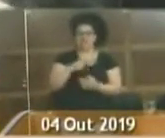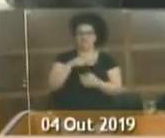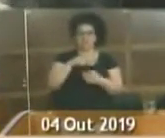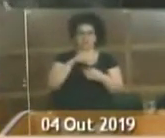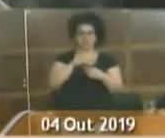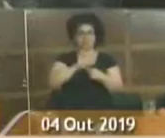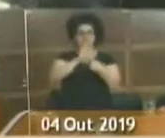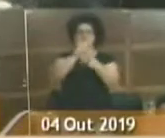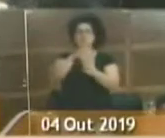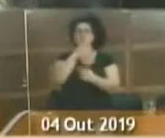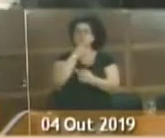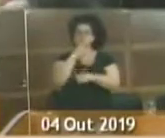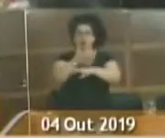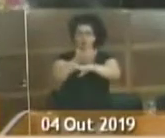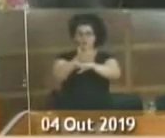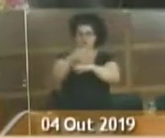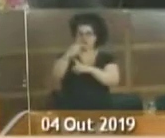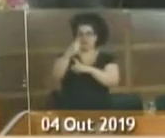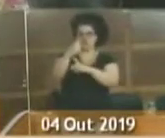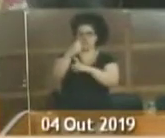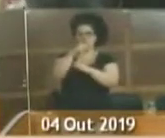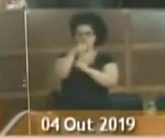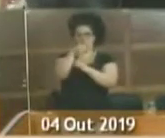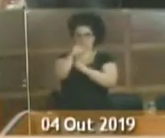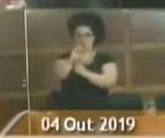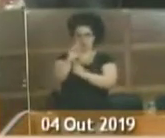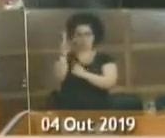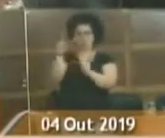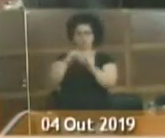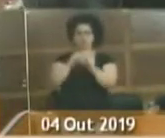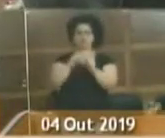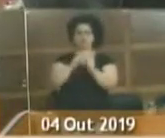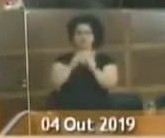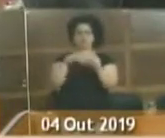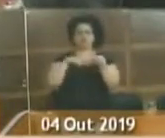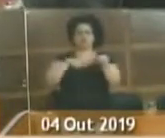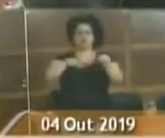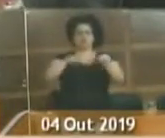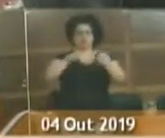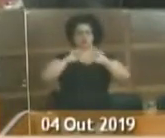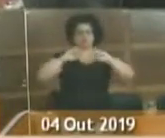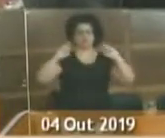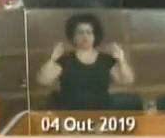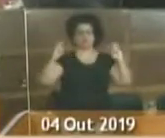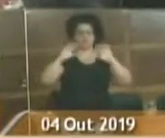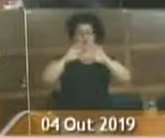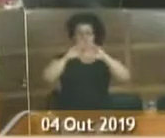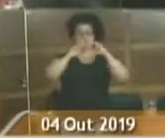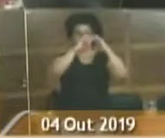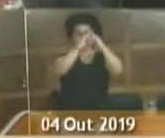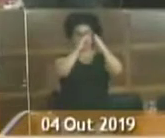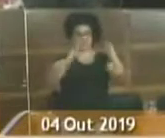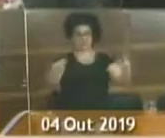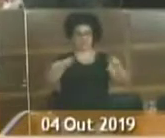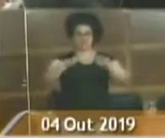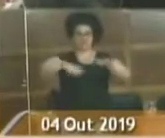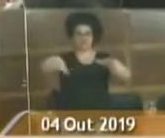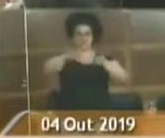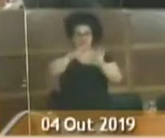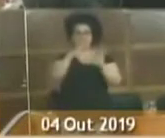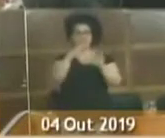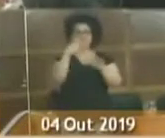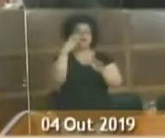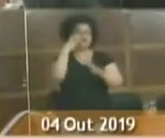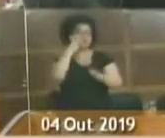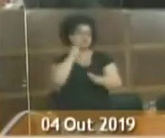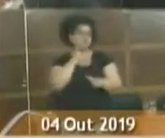mesmo momento, simultaneamente, com uma feira de adoção ali na Praça do Papão, mas essa feira